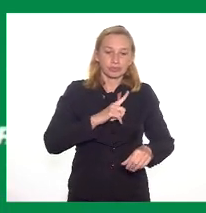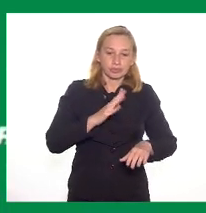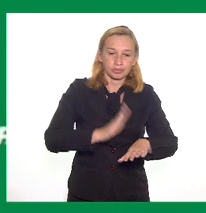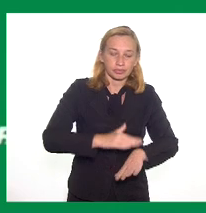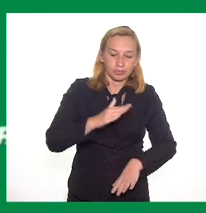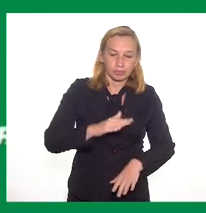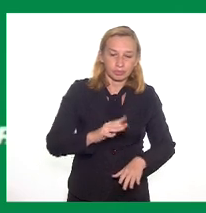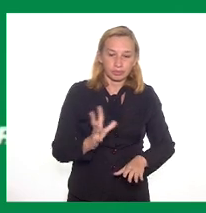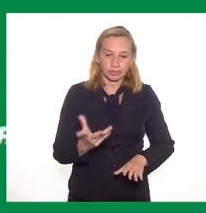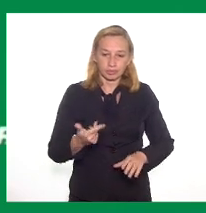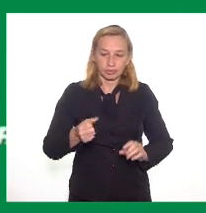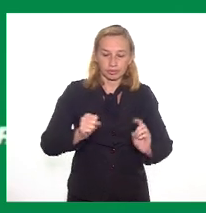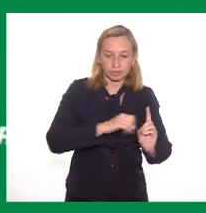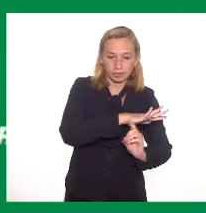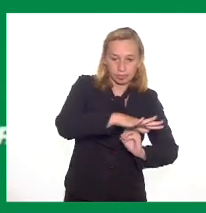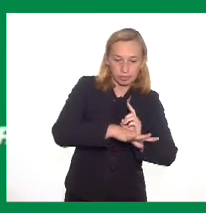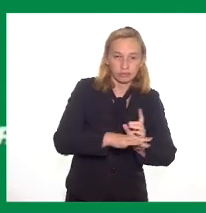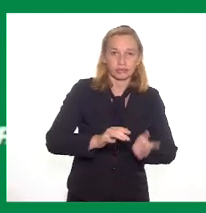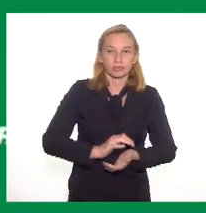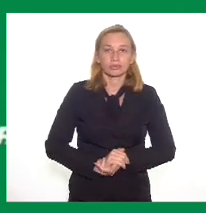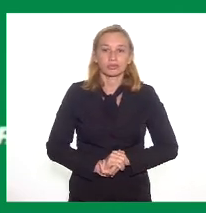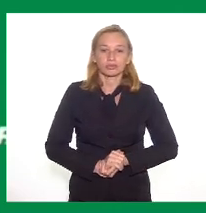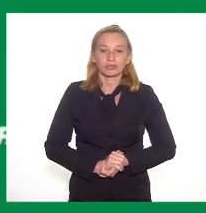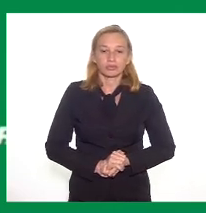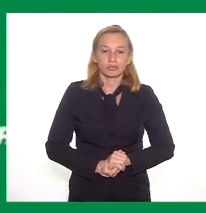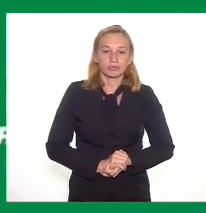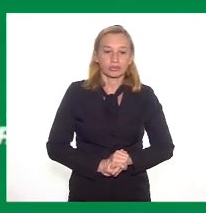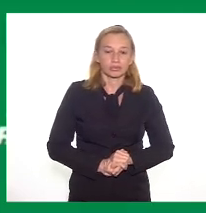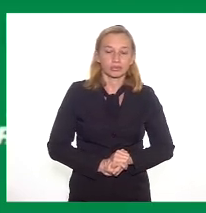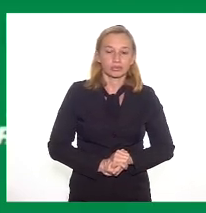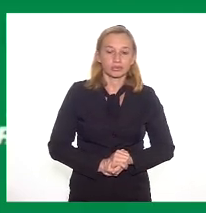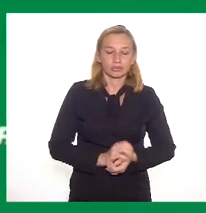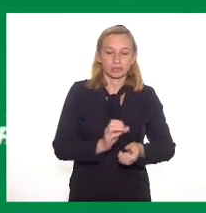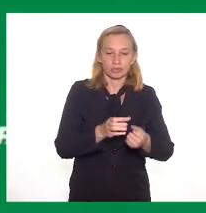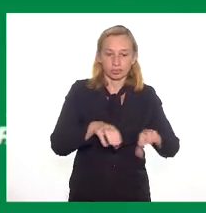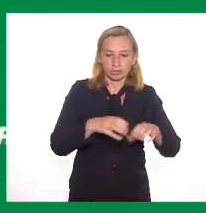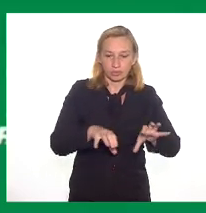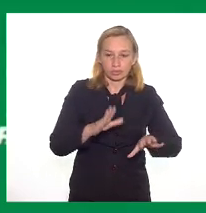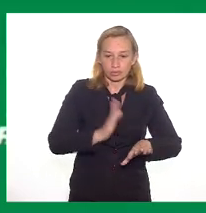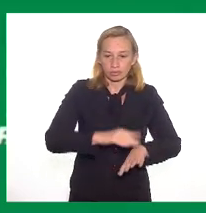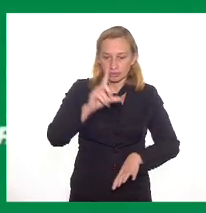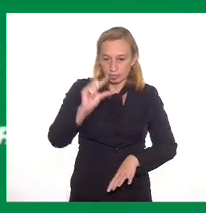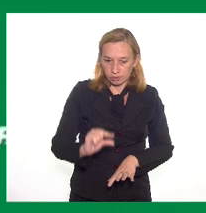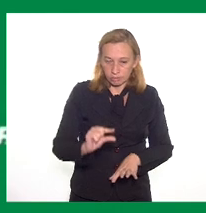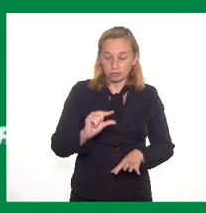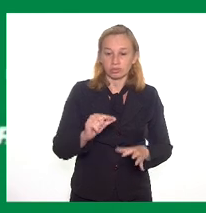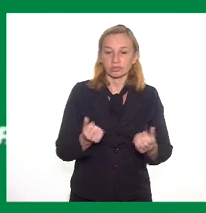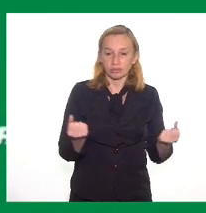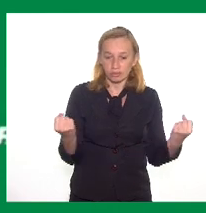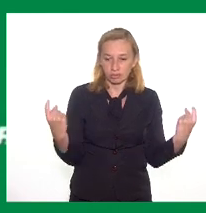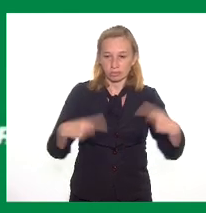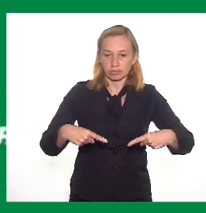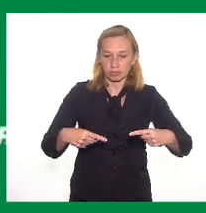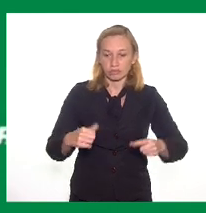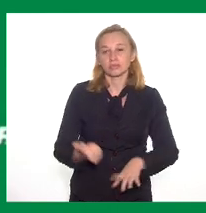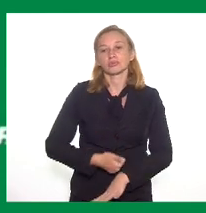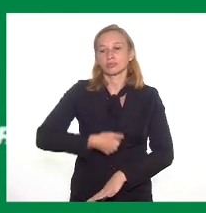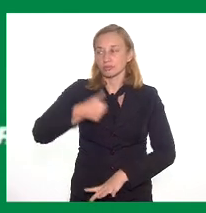sociedade. O Dan trouxe números sobre isso. Com custos mais baixos também vamos ser capazes de competir